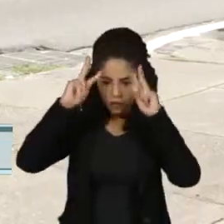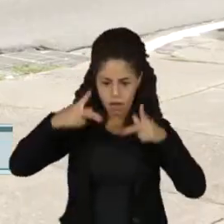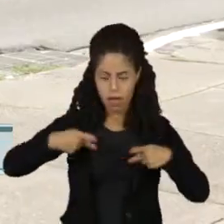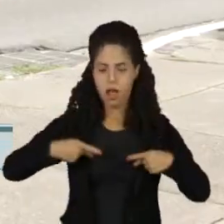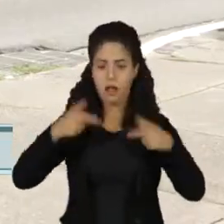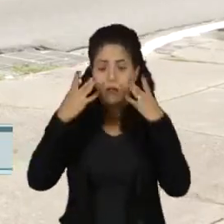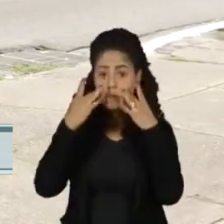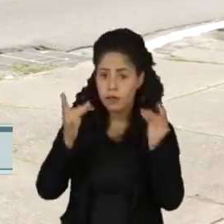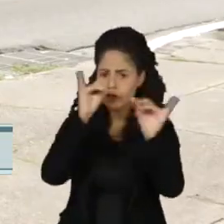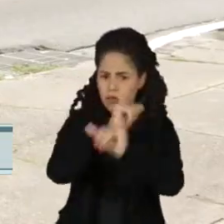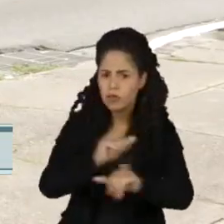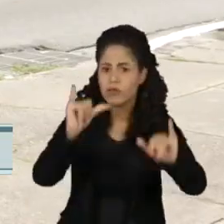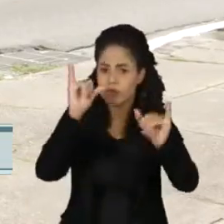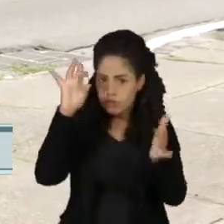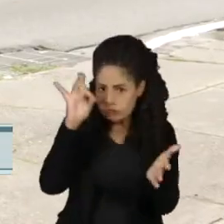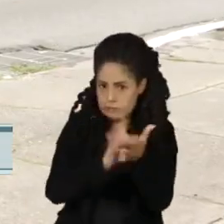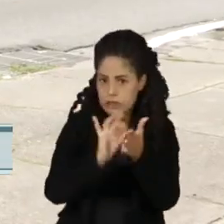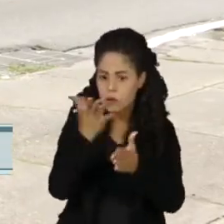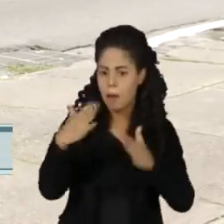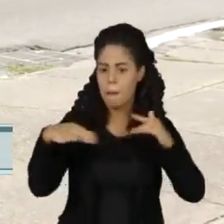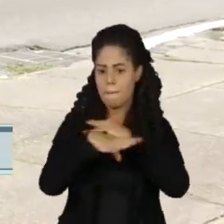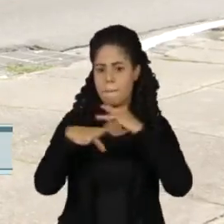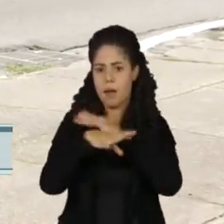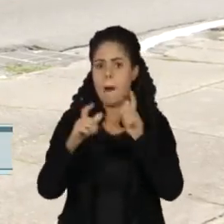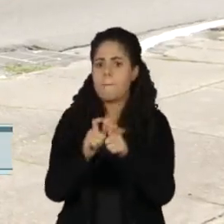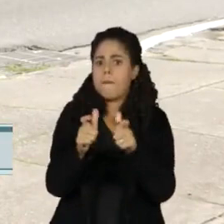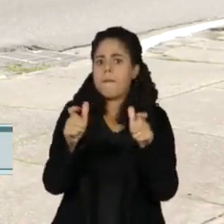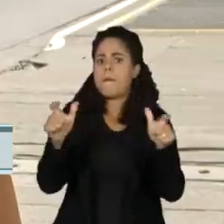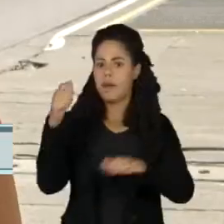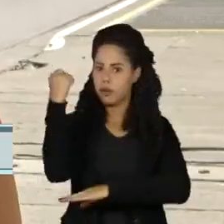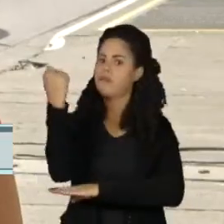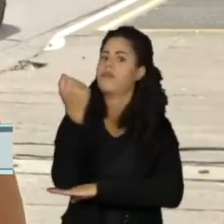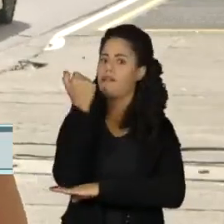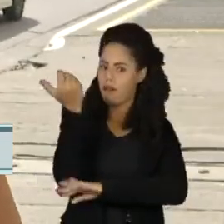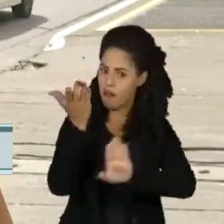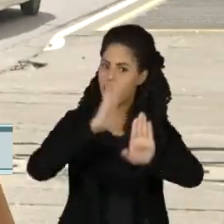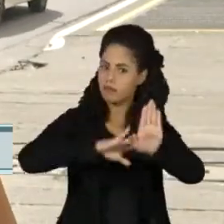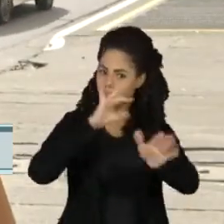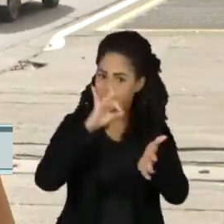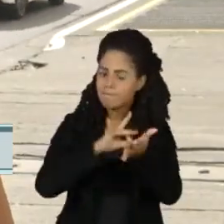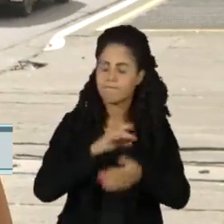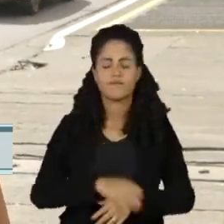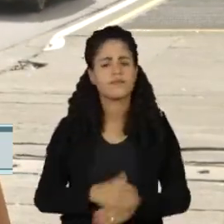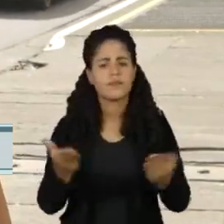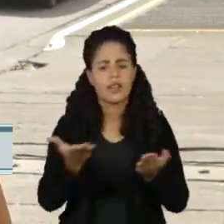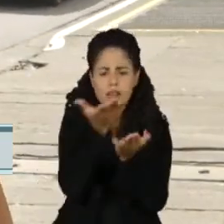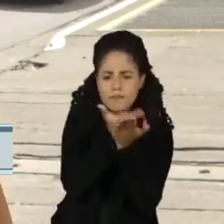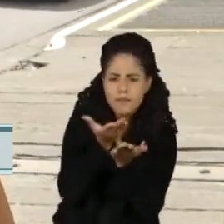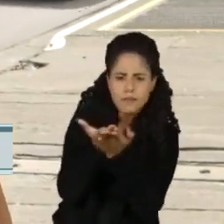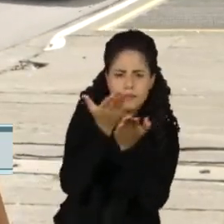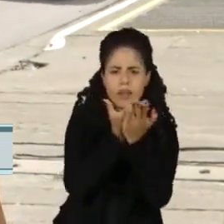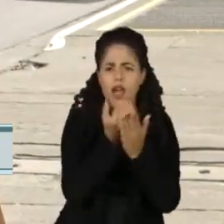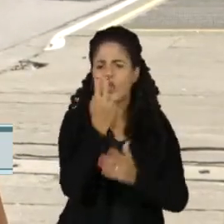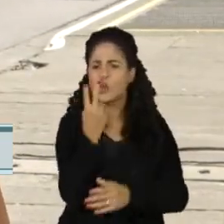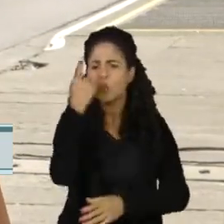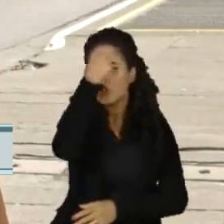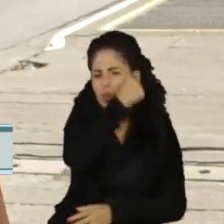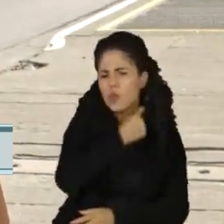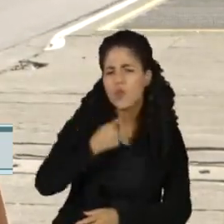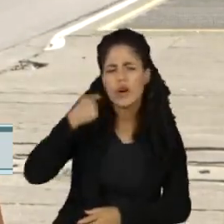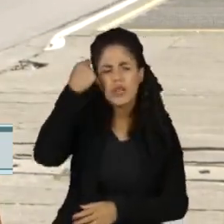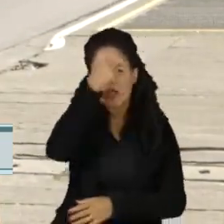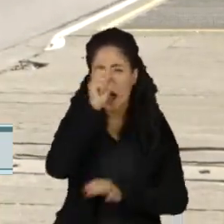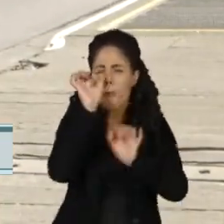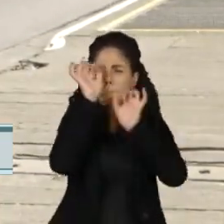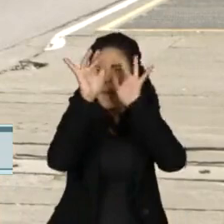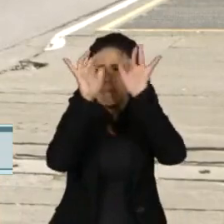alerta: a realidade das grandes cidades é ainda mais grave. Nesse estudo, eles fizeram uma exposição de 2 horas a 300